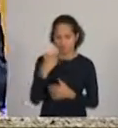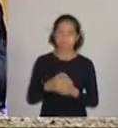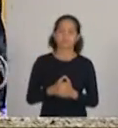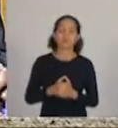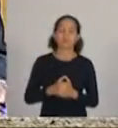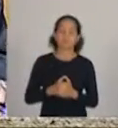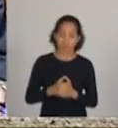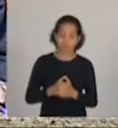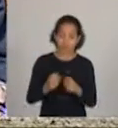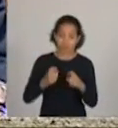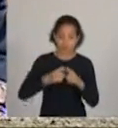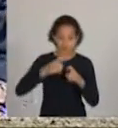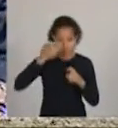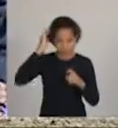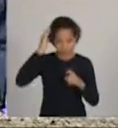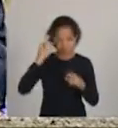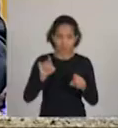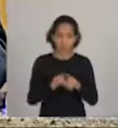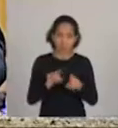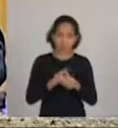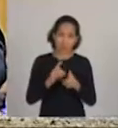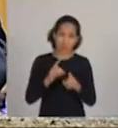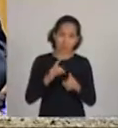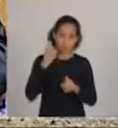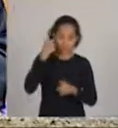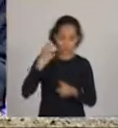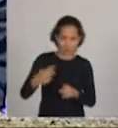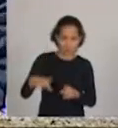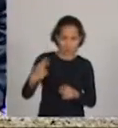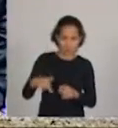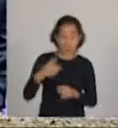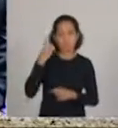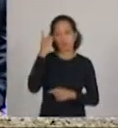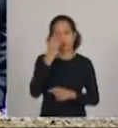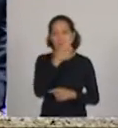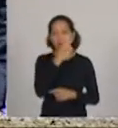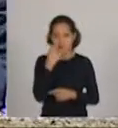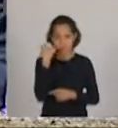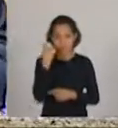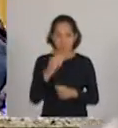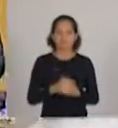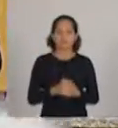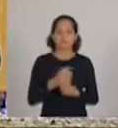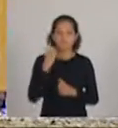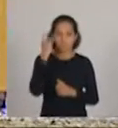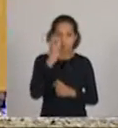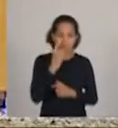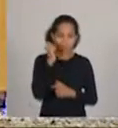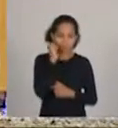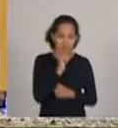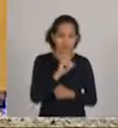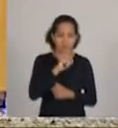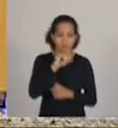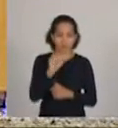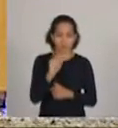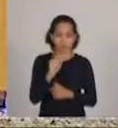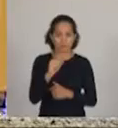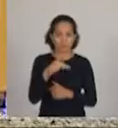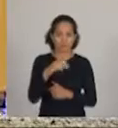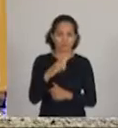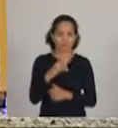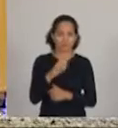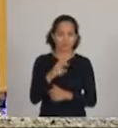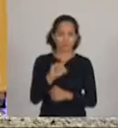Hércules, e deputado da Casa, deputado Assunção, deputada Janete de